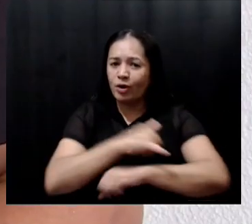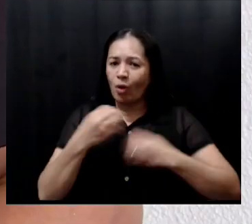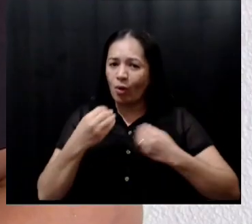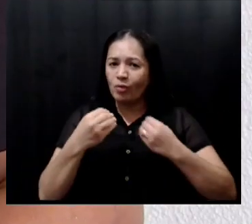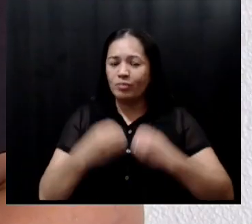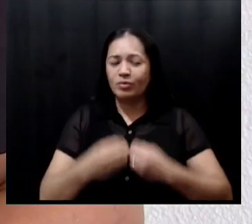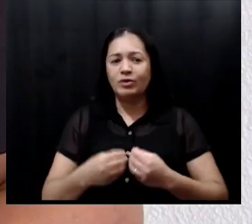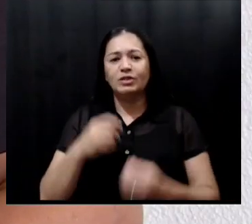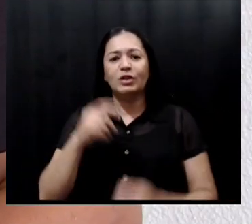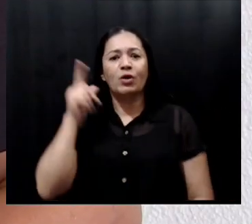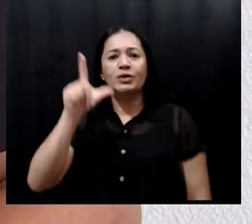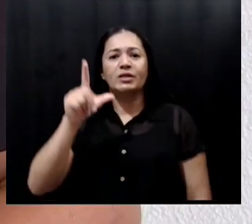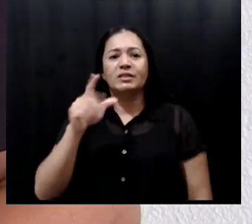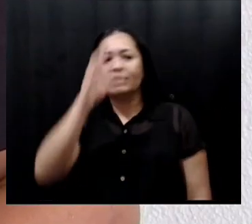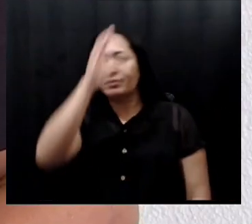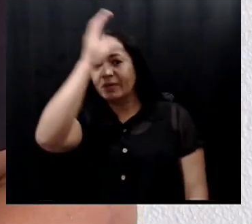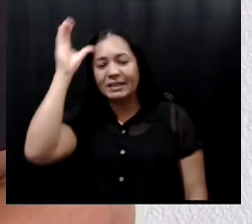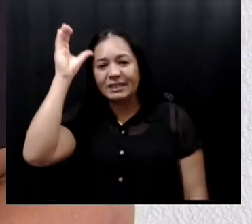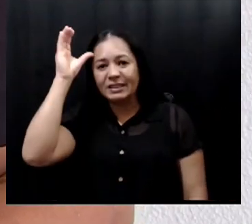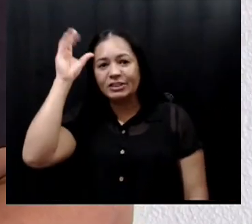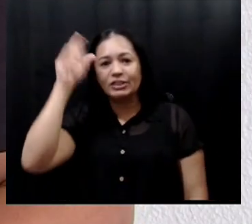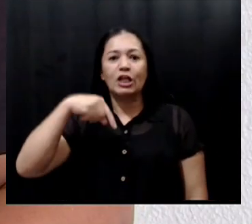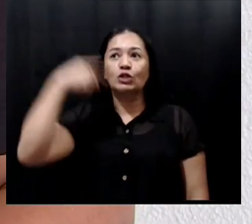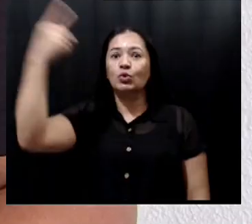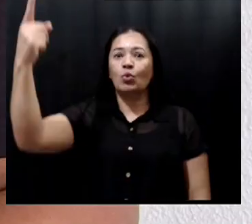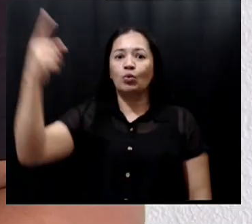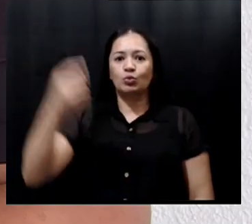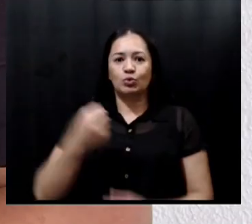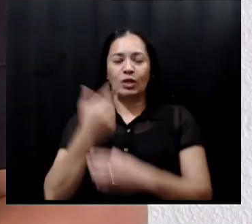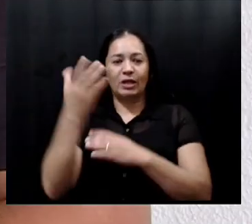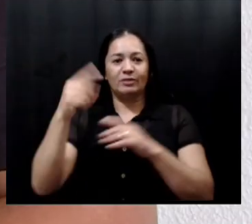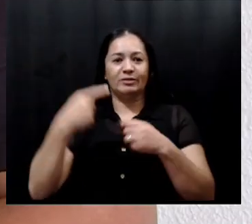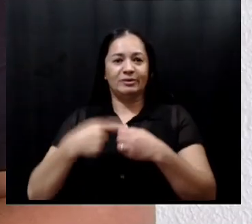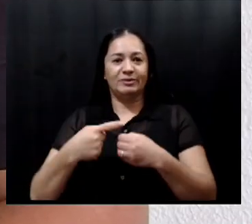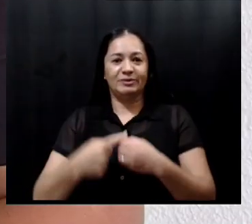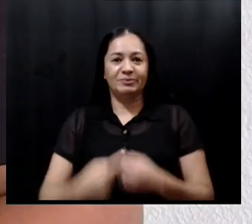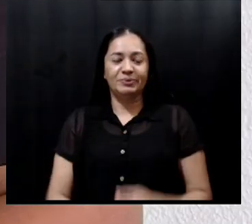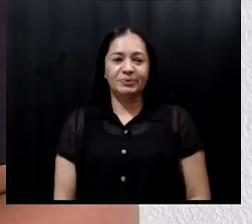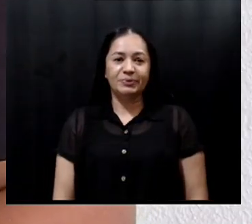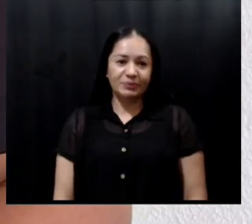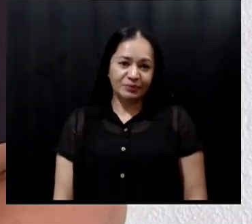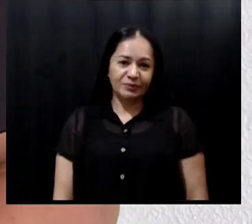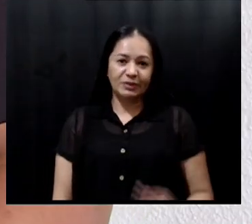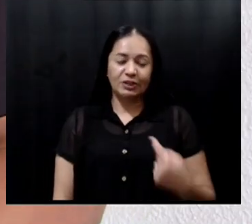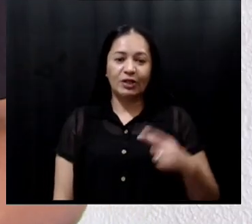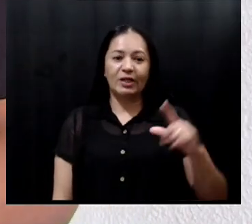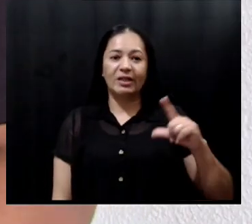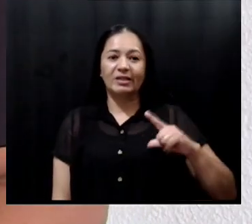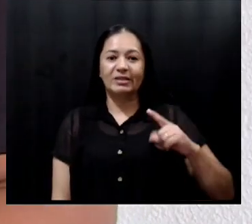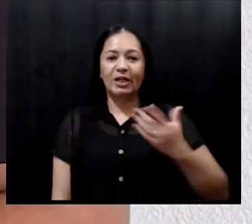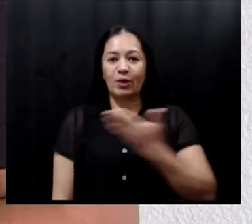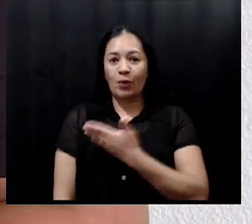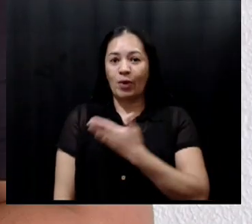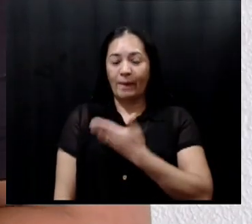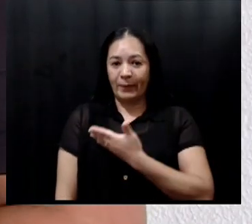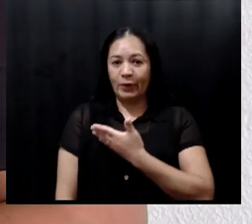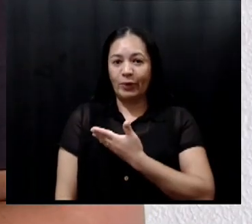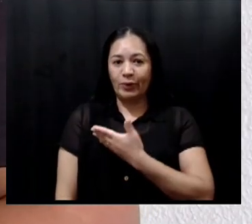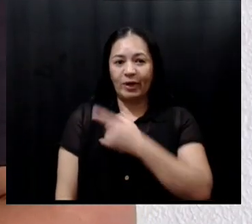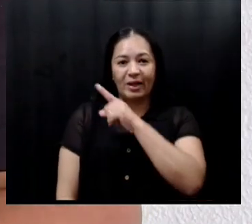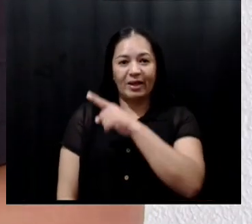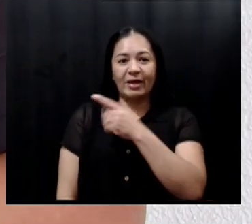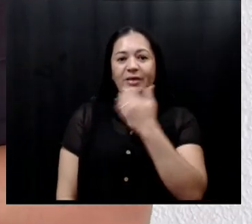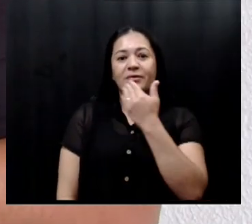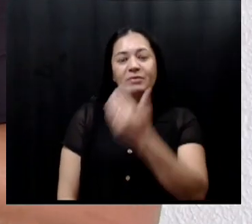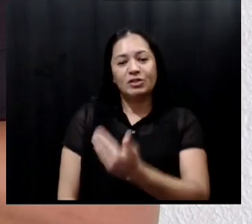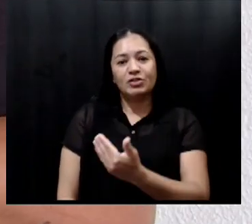uma clientela do outro lado da cidade? Na verdade, assim, a gente tem um amigo em comum que pedia